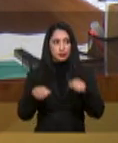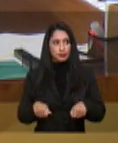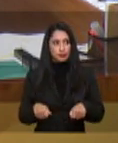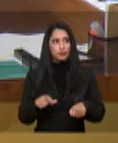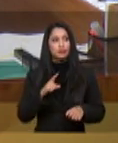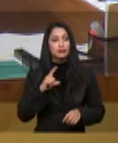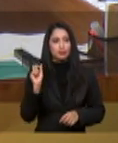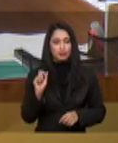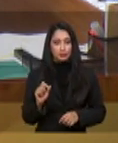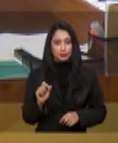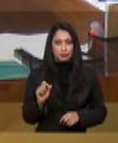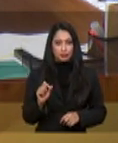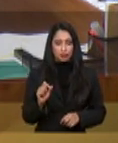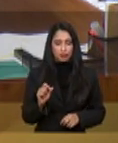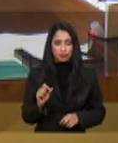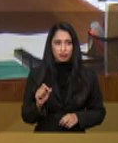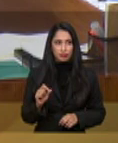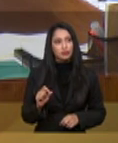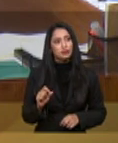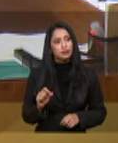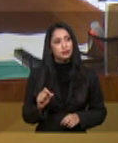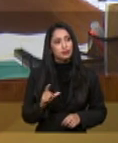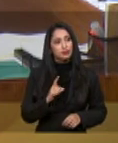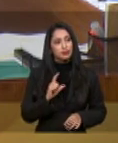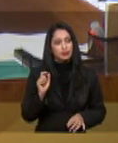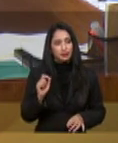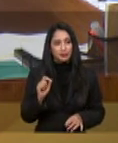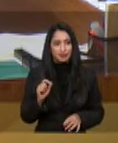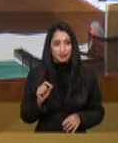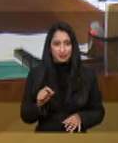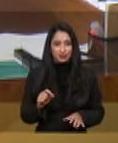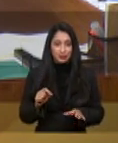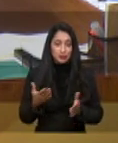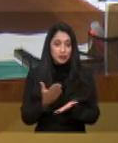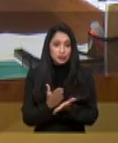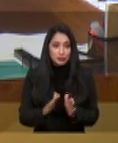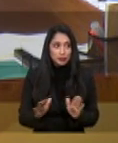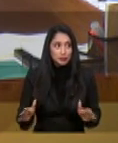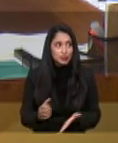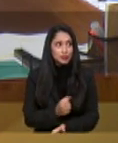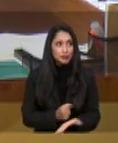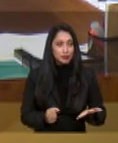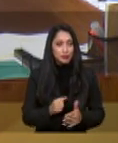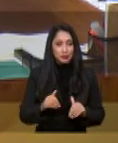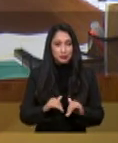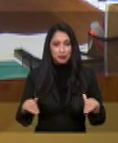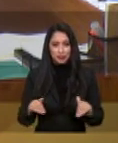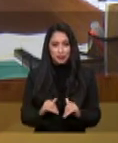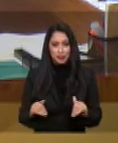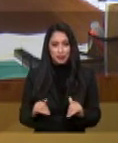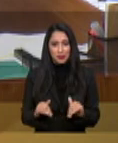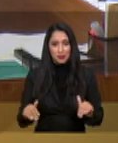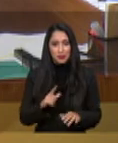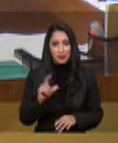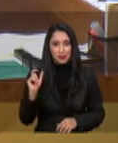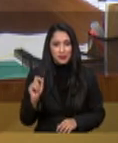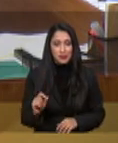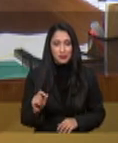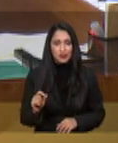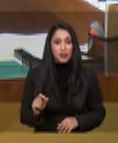situações excepcionalíssimas, de evidente excesso ou abuso, sob risco de se romper com o princípio da separação dos poderes. Reporto-me a